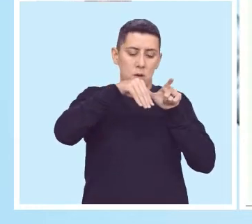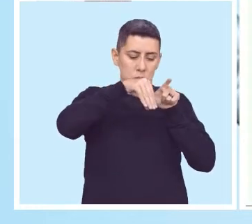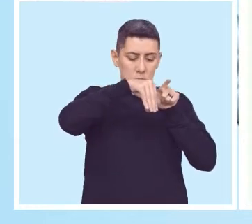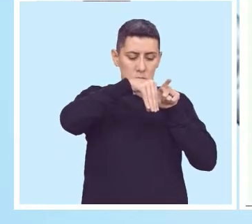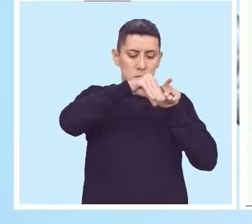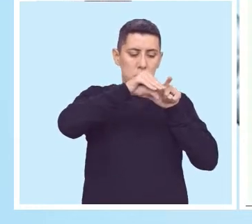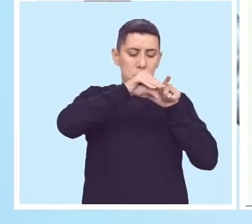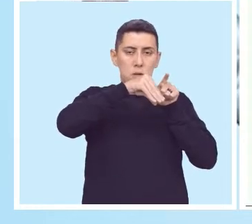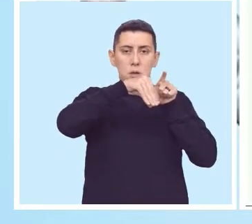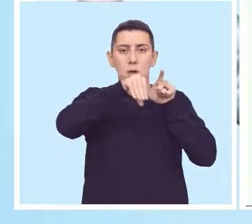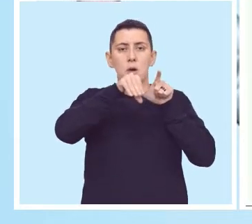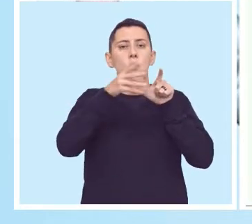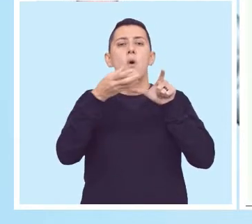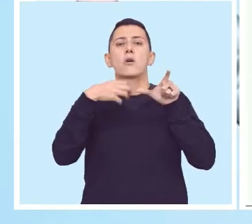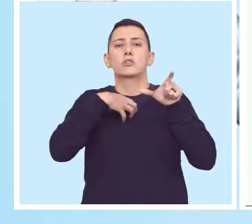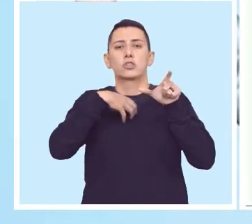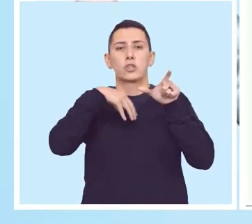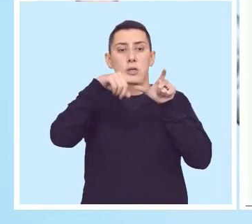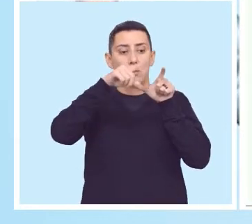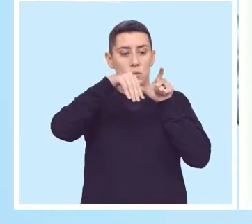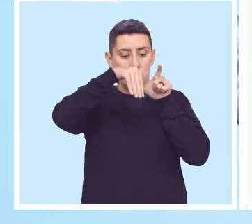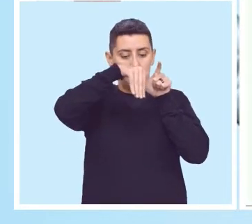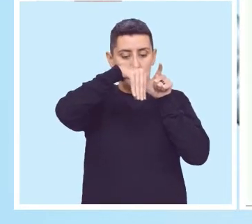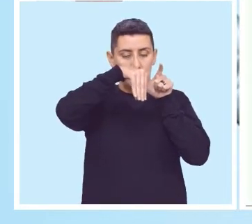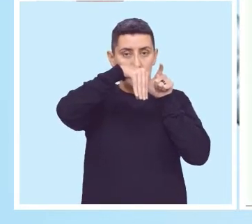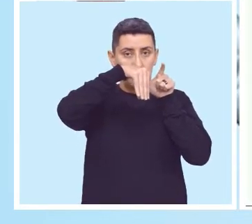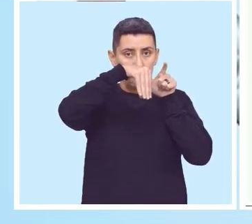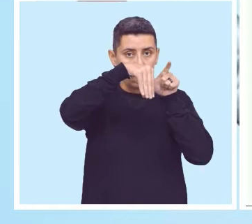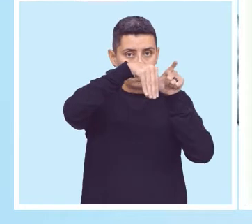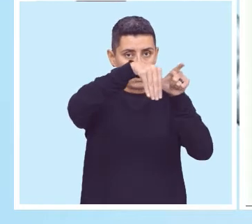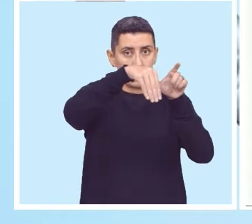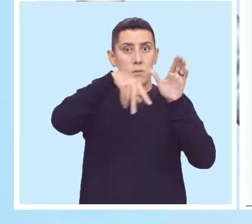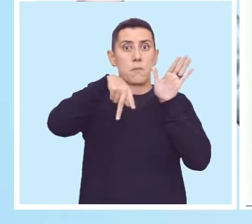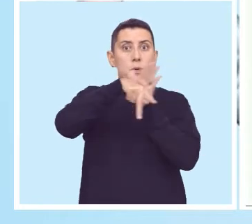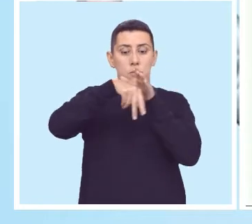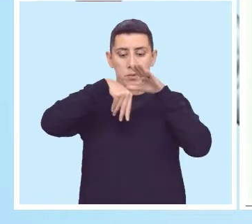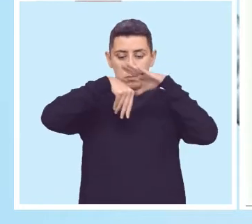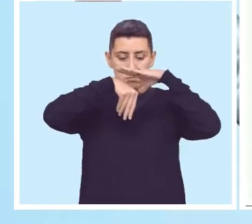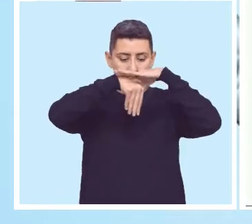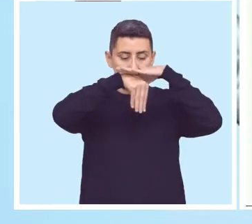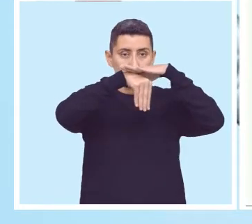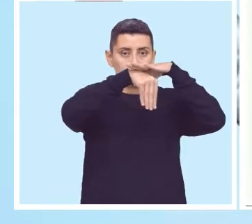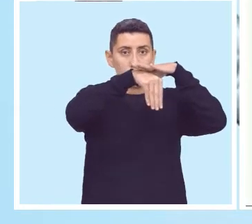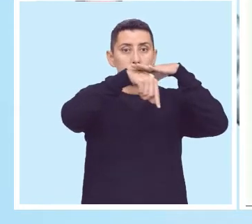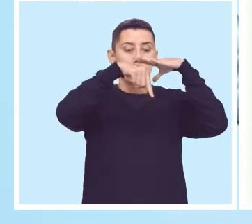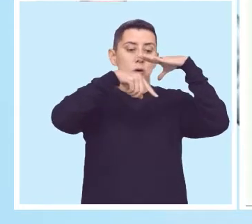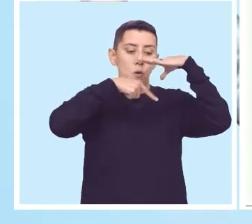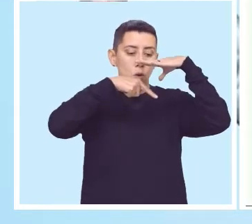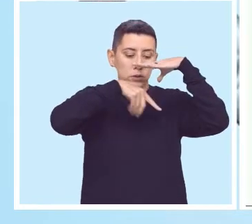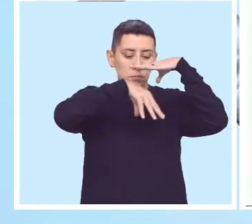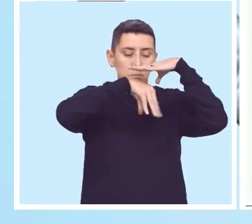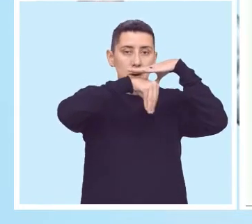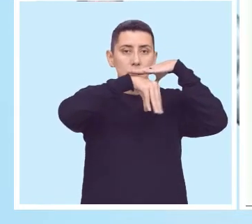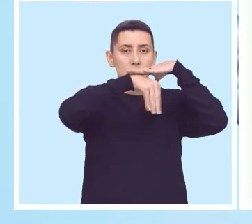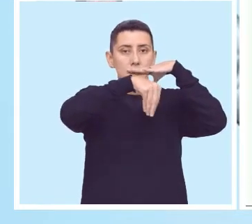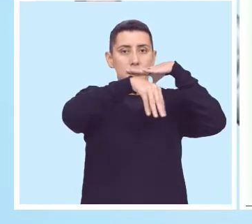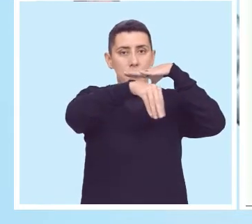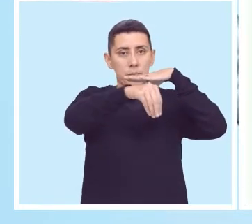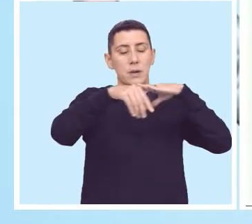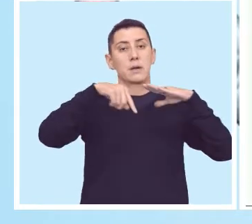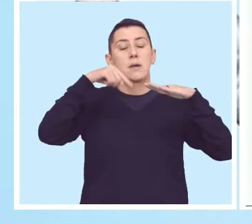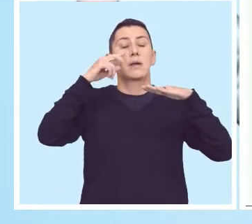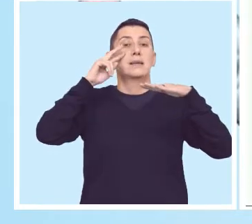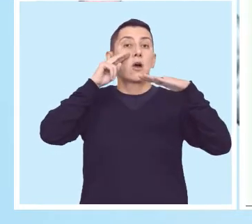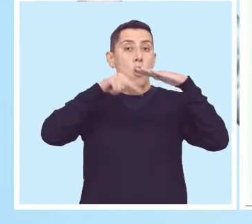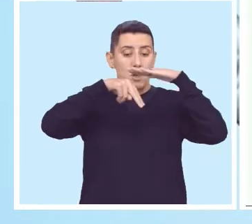posicionado na posição vertical do sensor de imagem do drone, de forma que esse sensor ele fica apontado verticalmente para